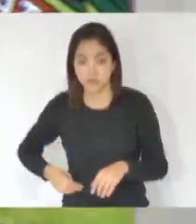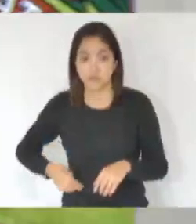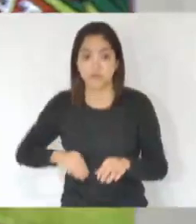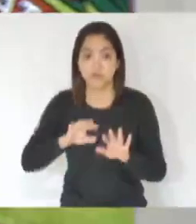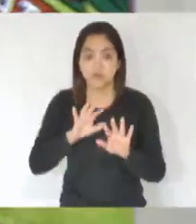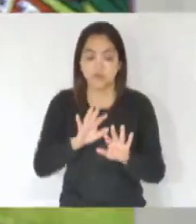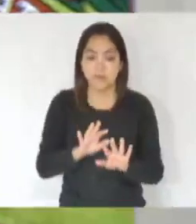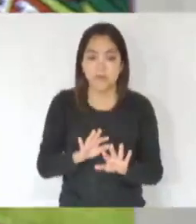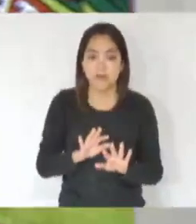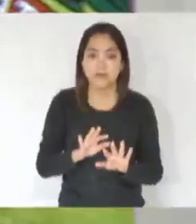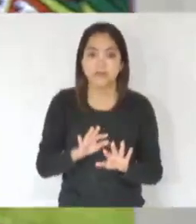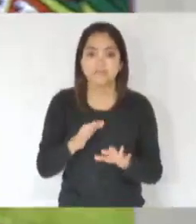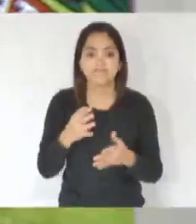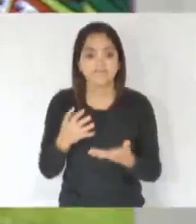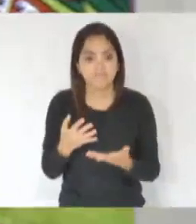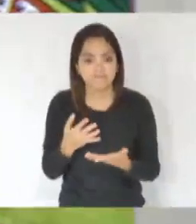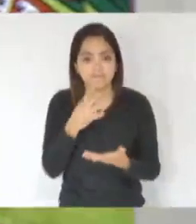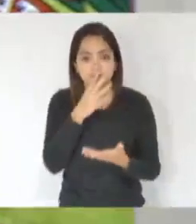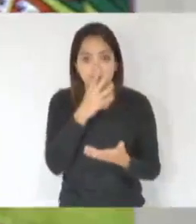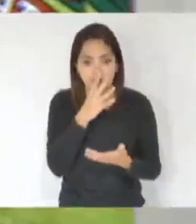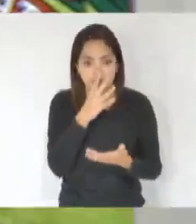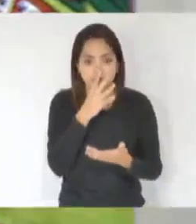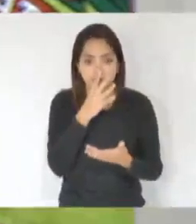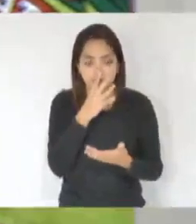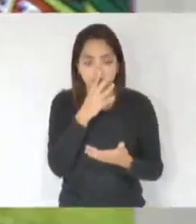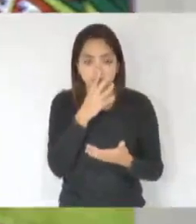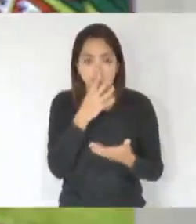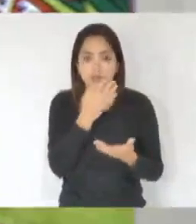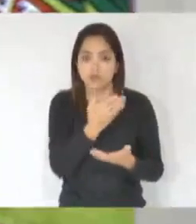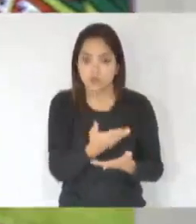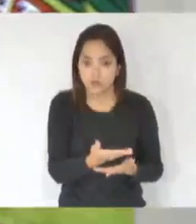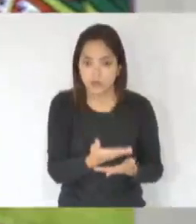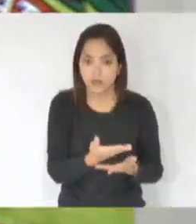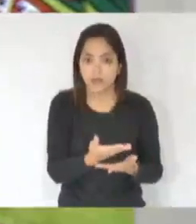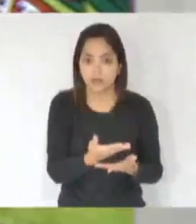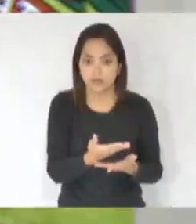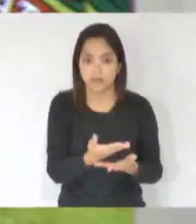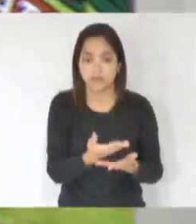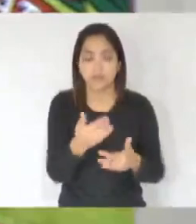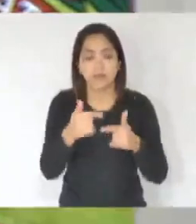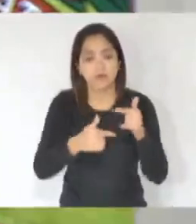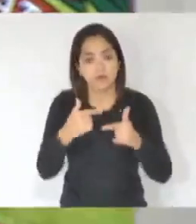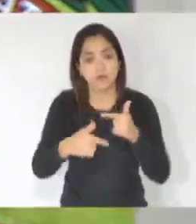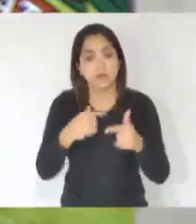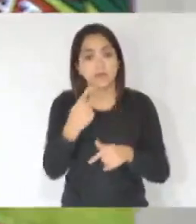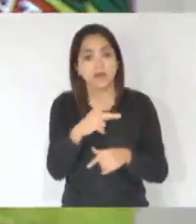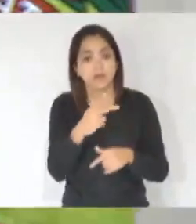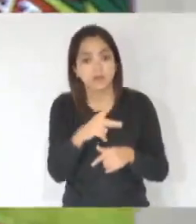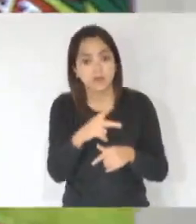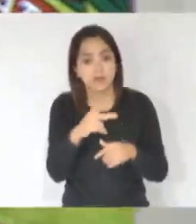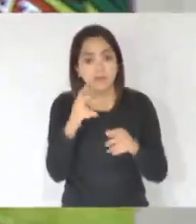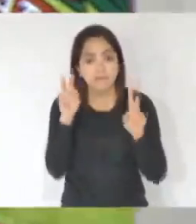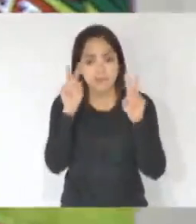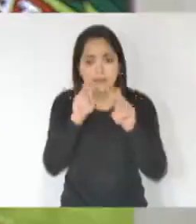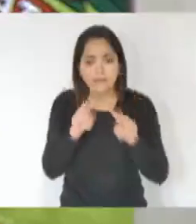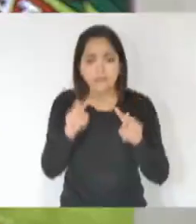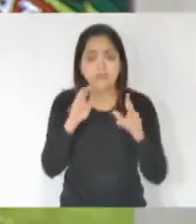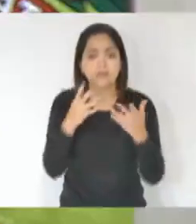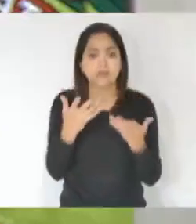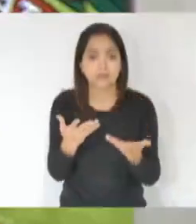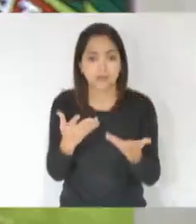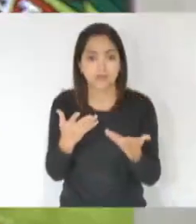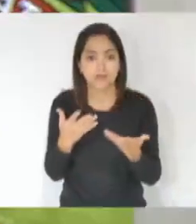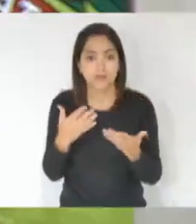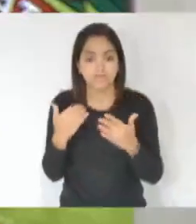fiquei excepcionalmente impressionada pela sua lucidez e pela visão que ele pretende